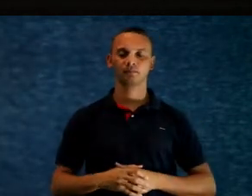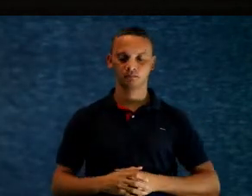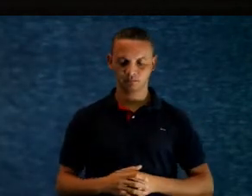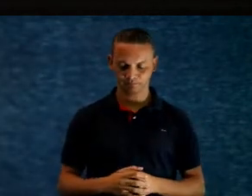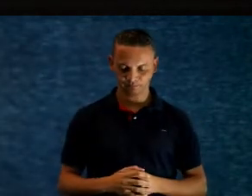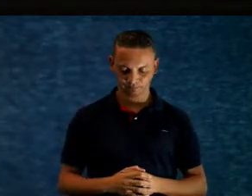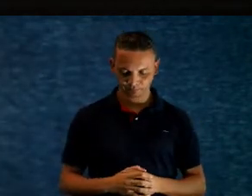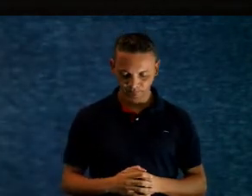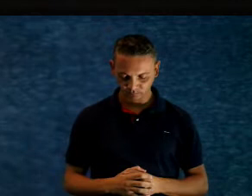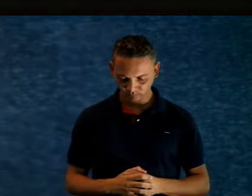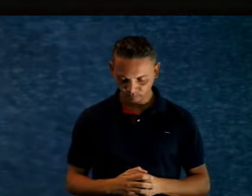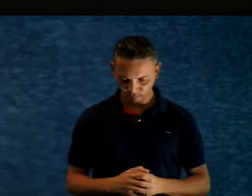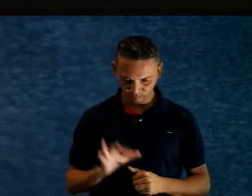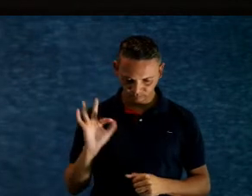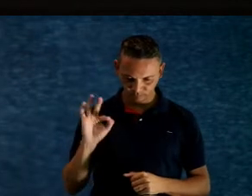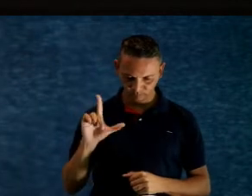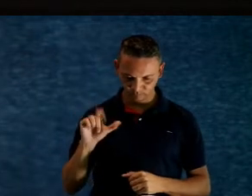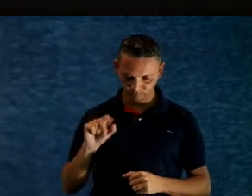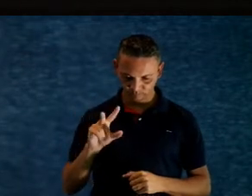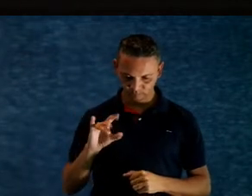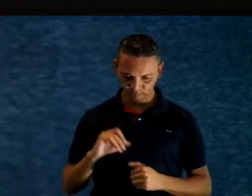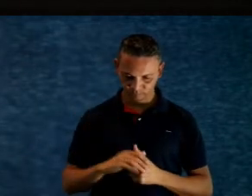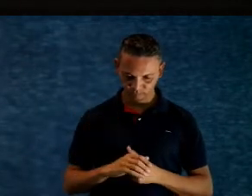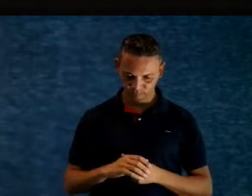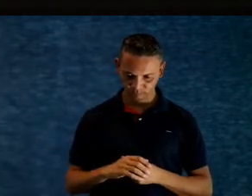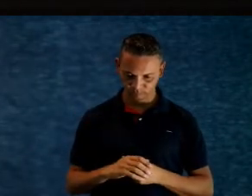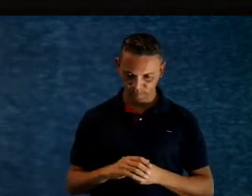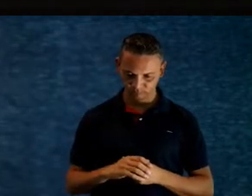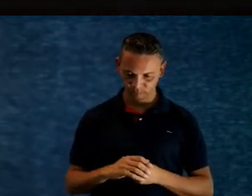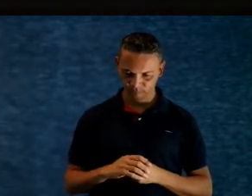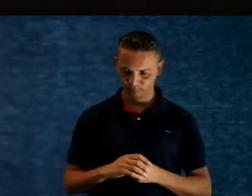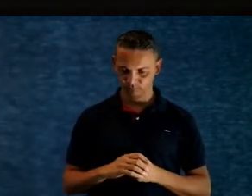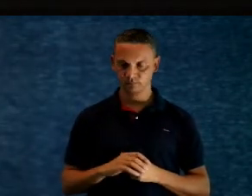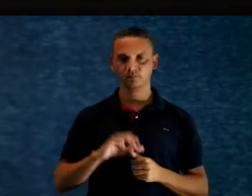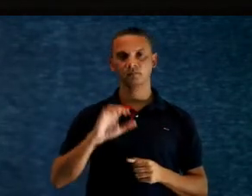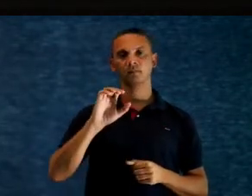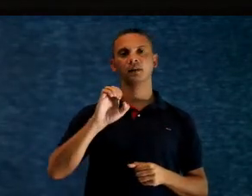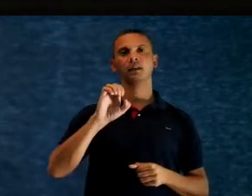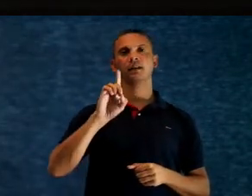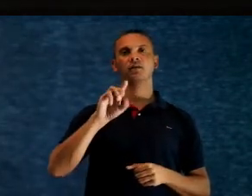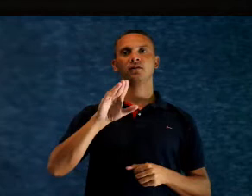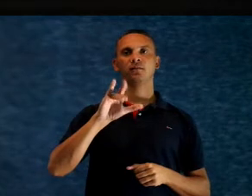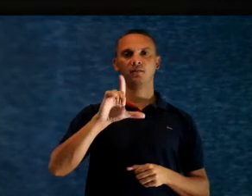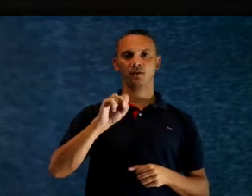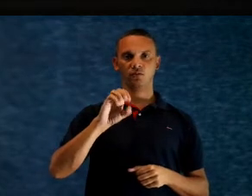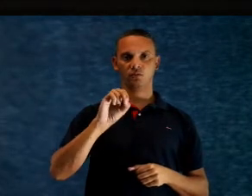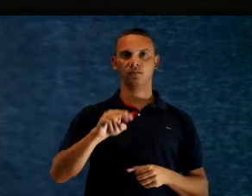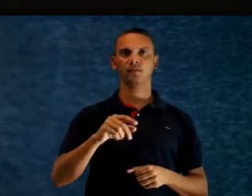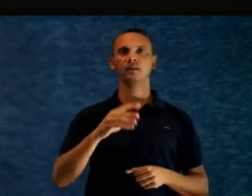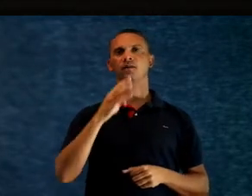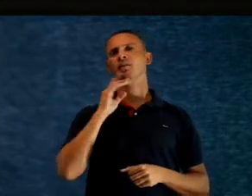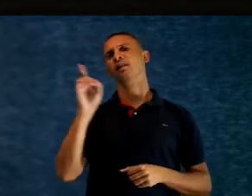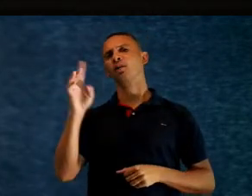ela e certamente saberá responder a isso. Como é que era, num tempo em que não